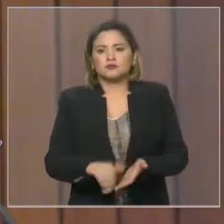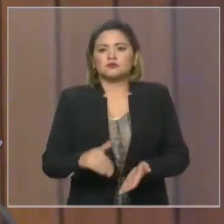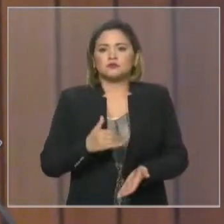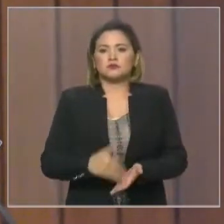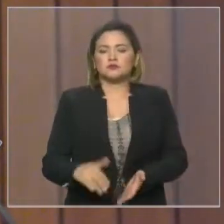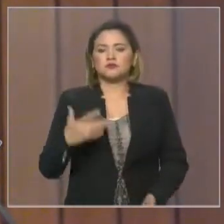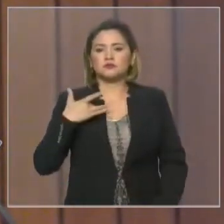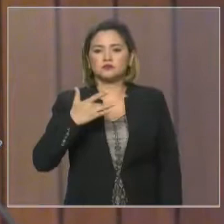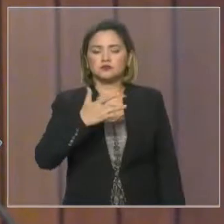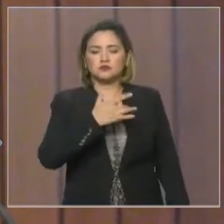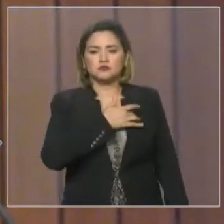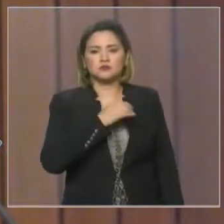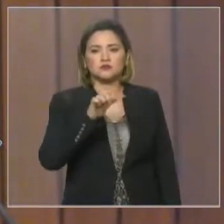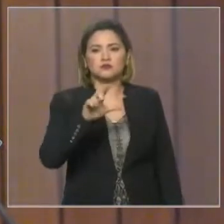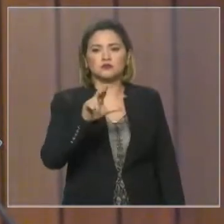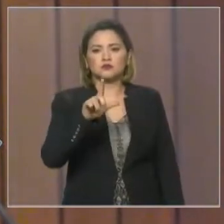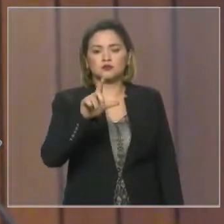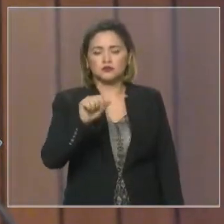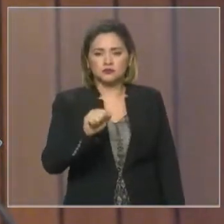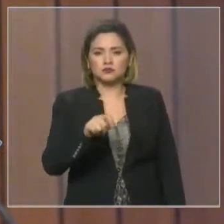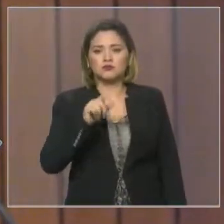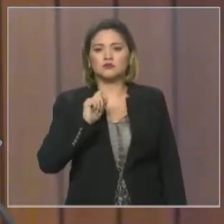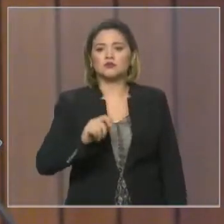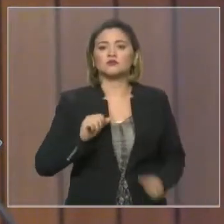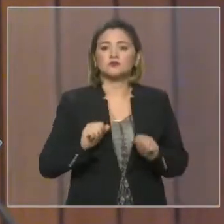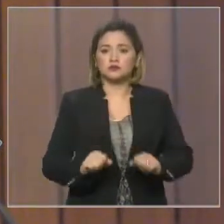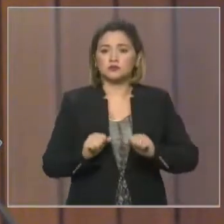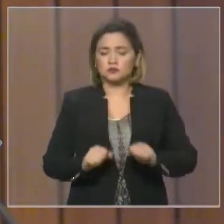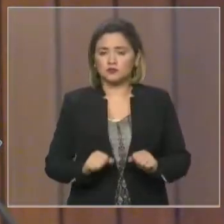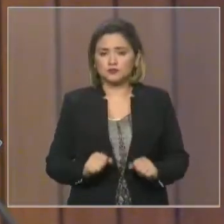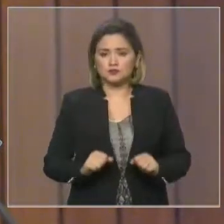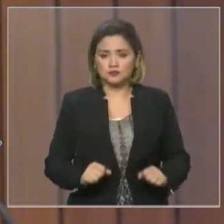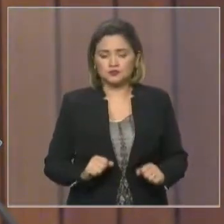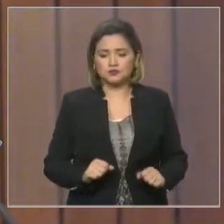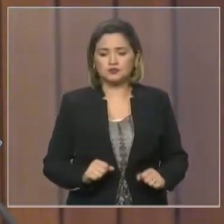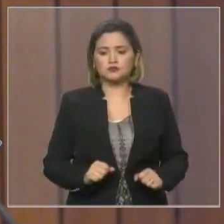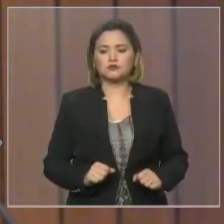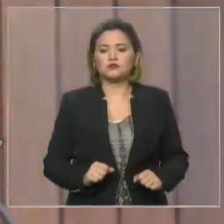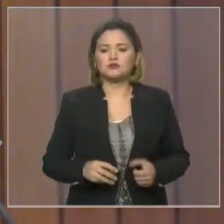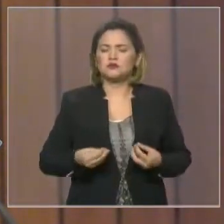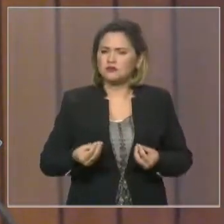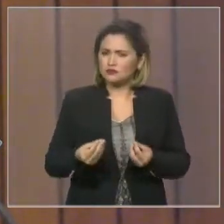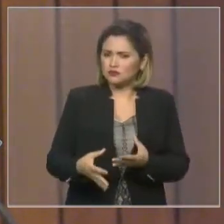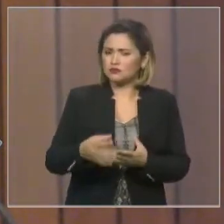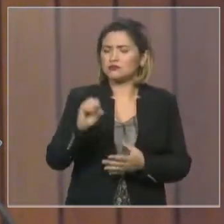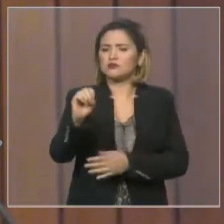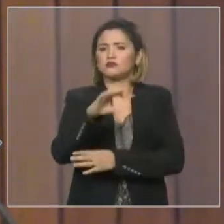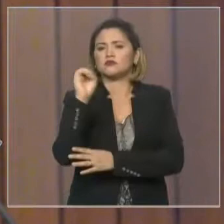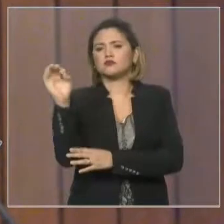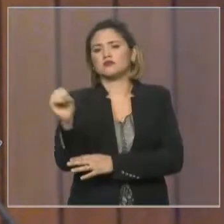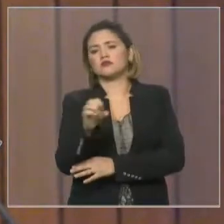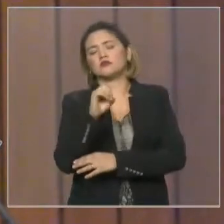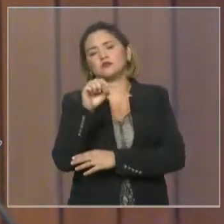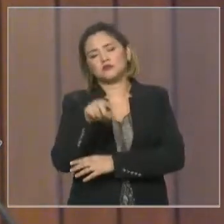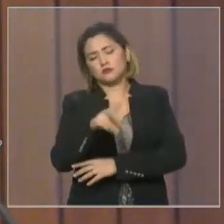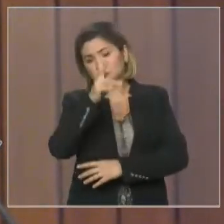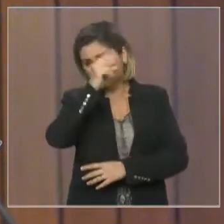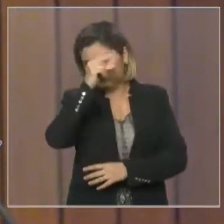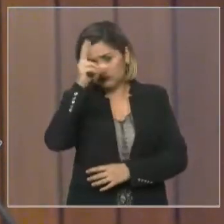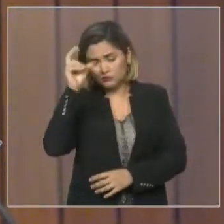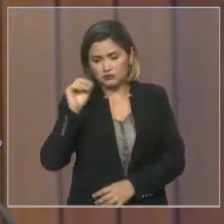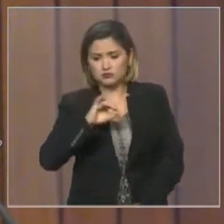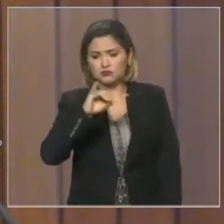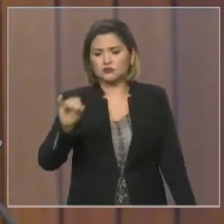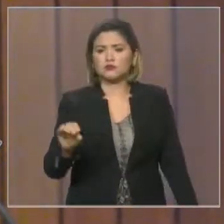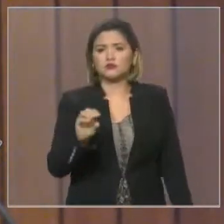de saúde, Carlos Lula, que possa encaminhar uma ambulância na maior brevidade possível para o prefeito Joãozinho de